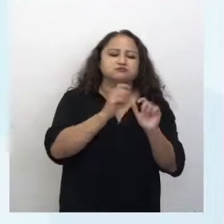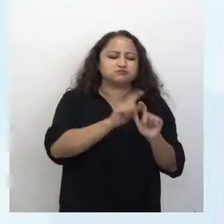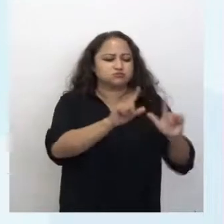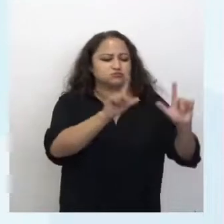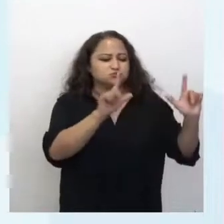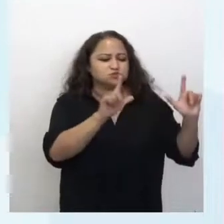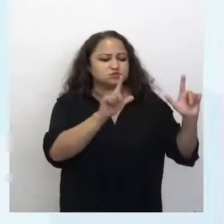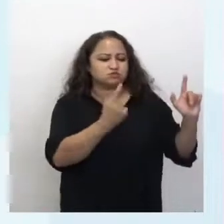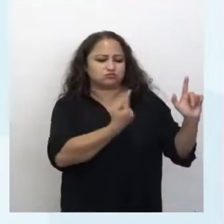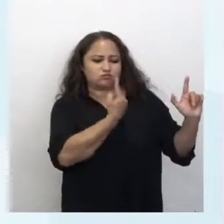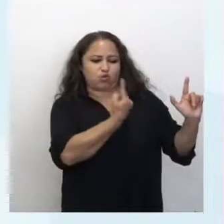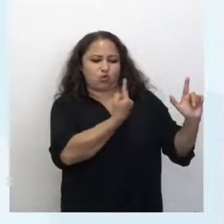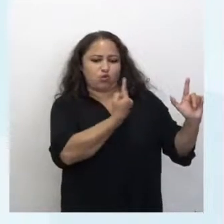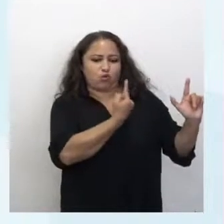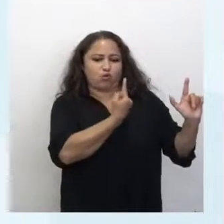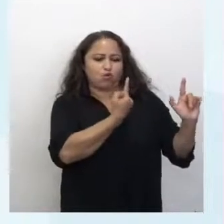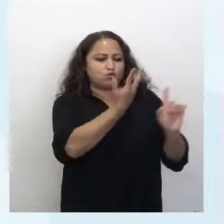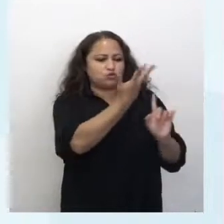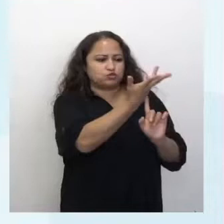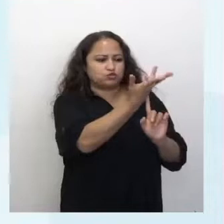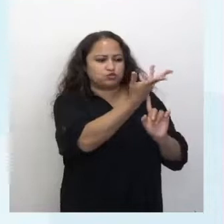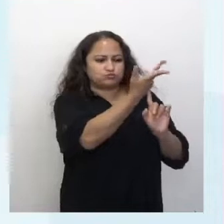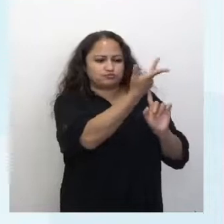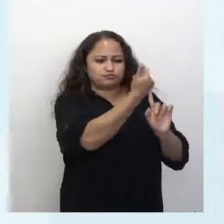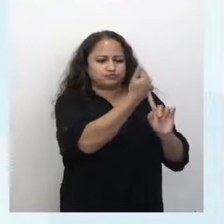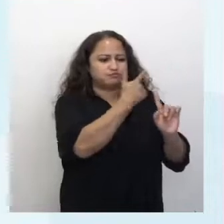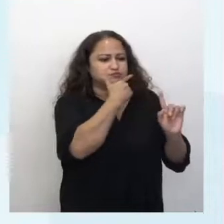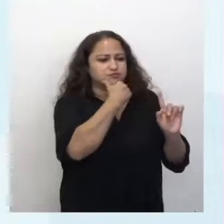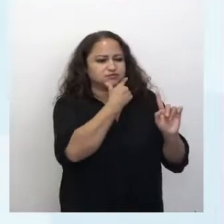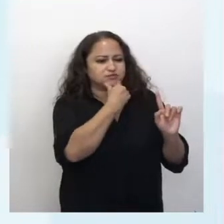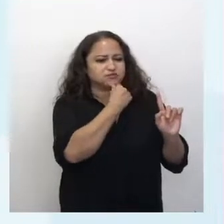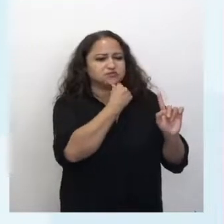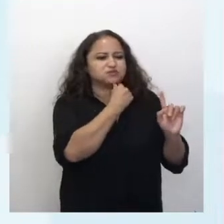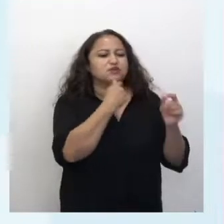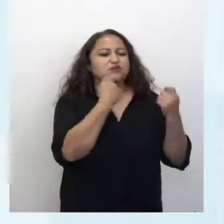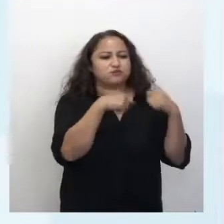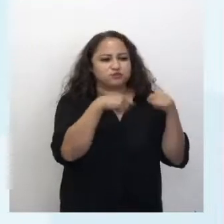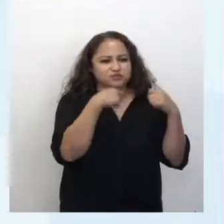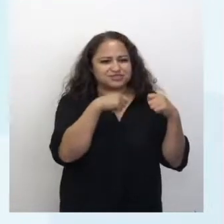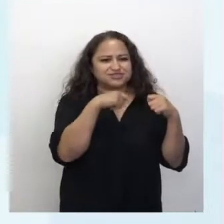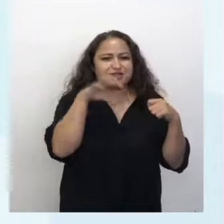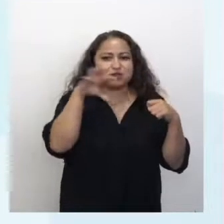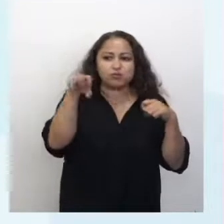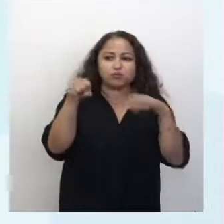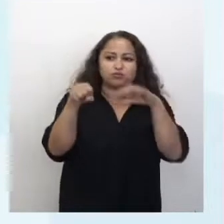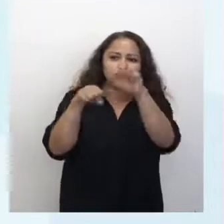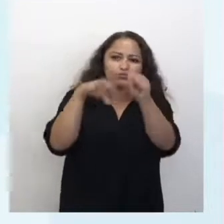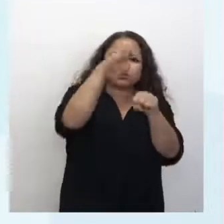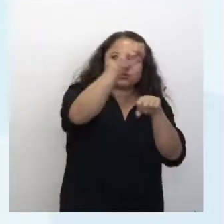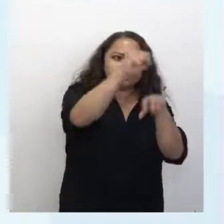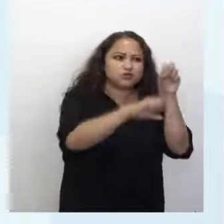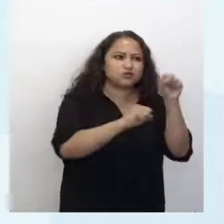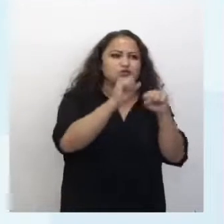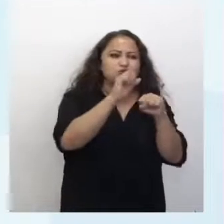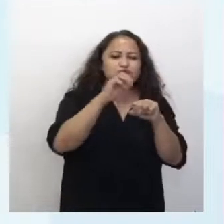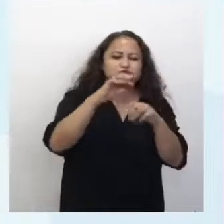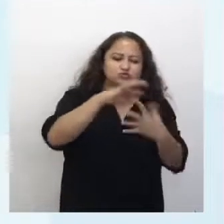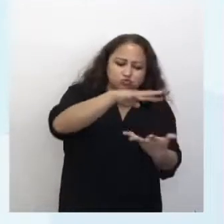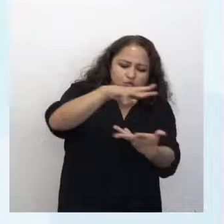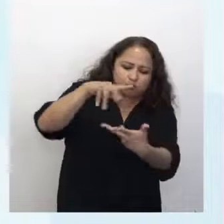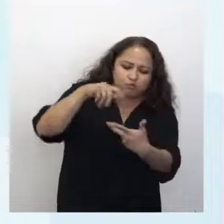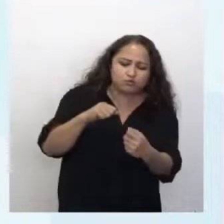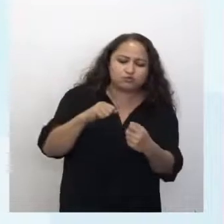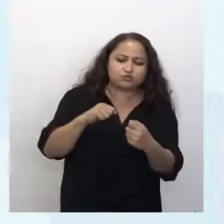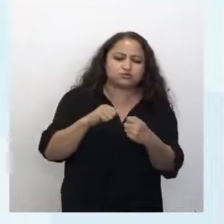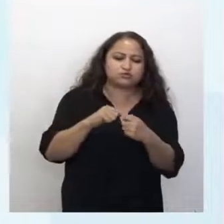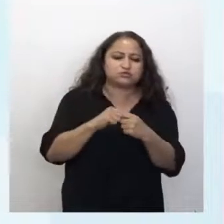porque é um único artista que eu vou reunir obras dele que estão espalhadas no mundo todo e o motivo é Miró. Então, isso a